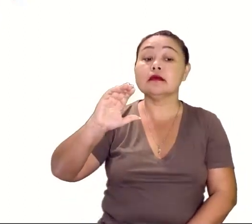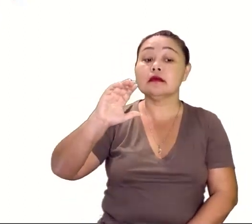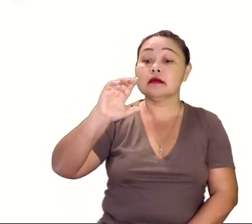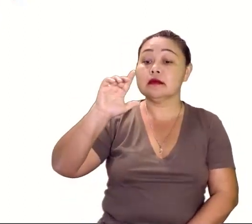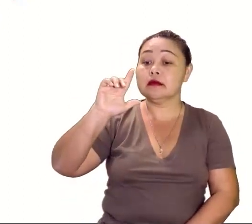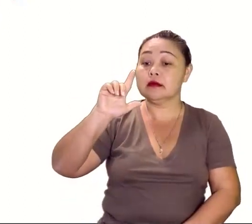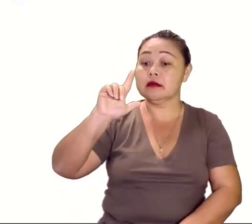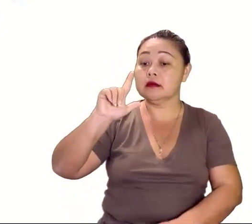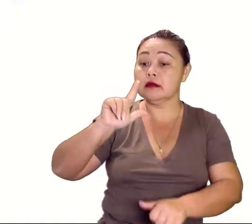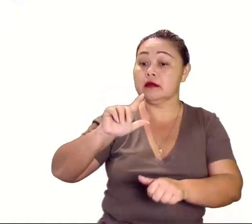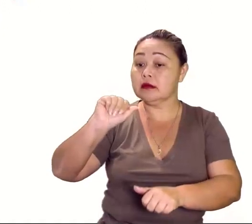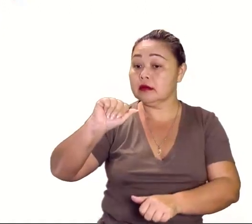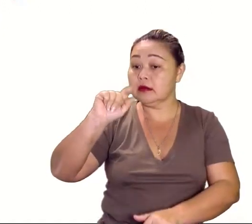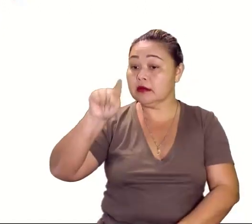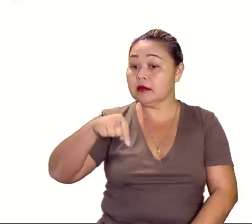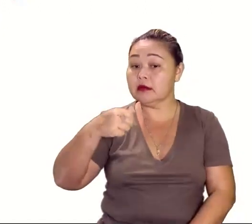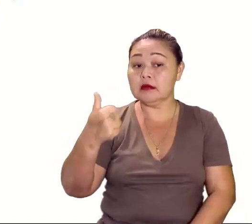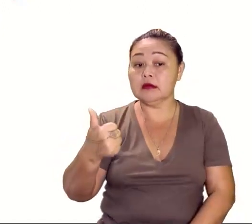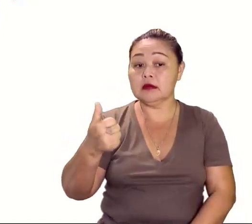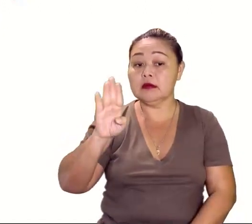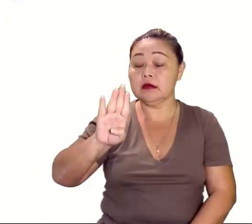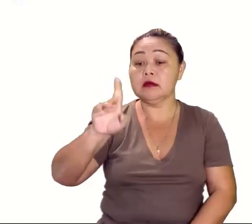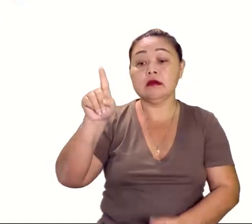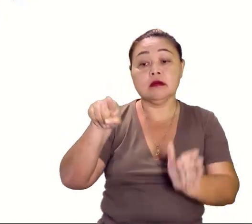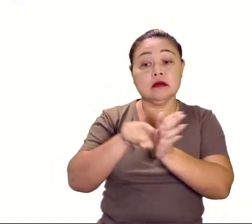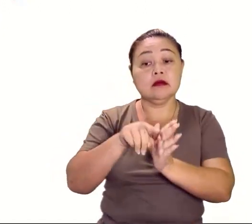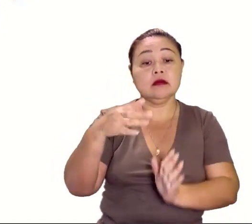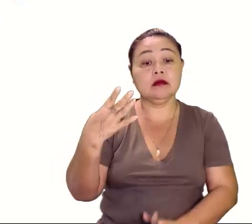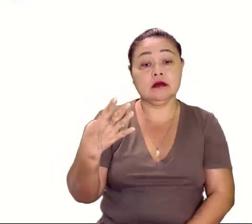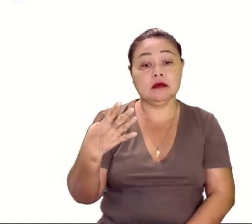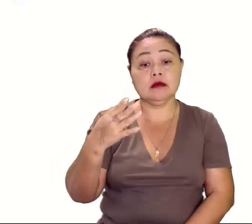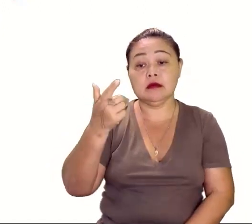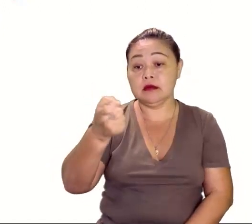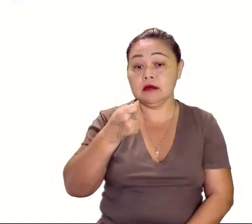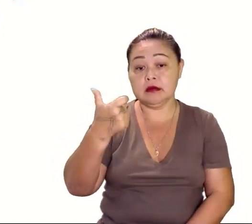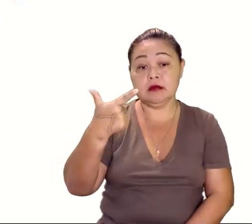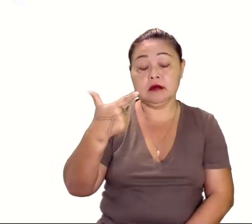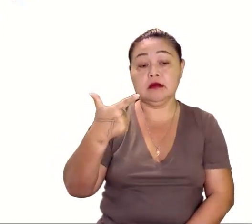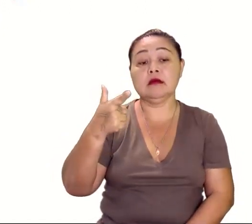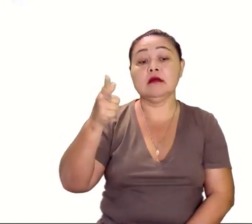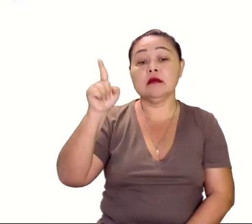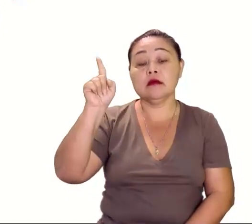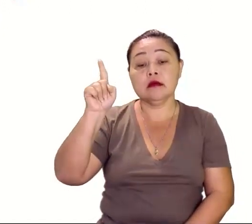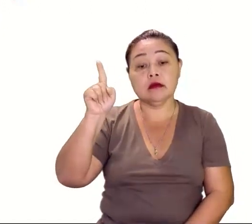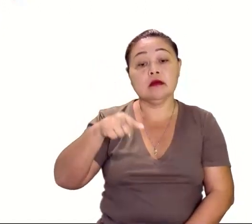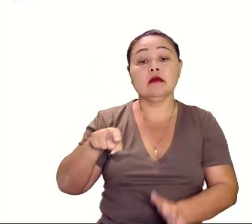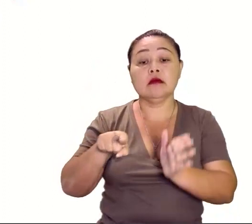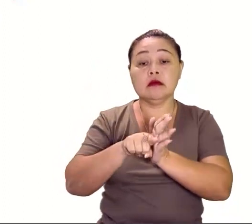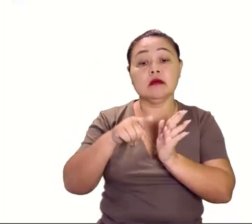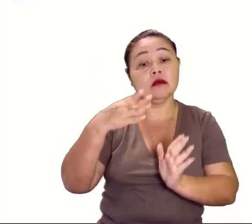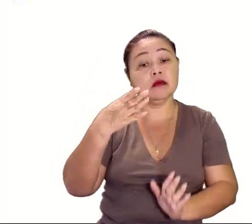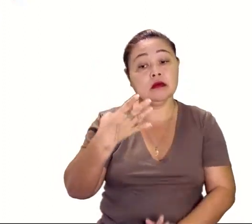A igual a 1. A igual a 1, então x ao quadrado. Isso, B igual a menos 4. A menos 4x. E o